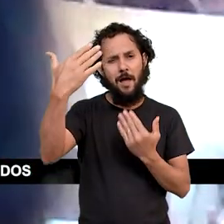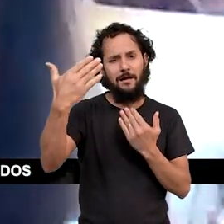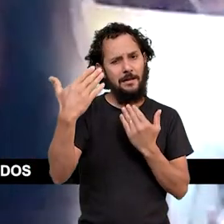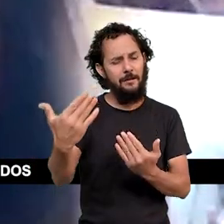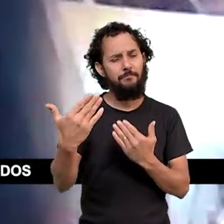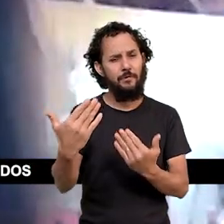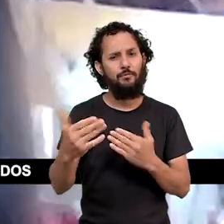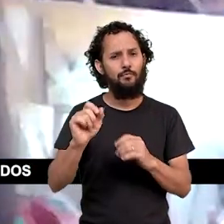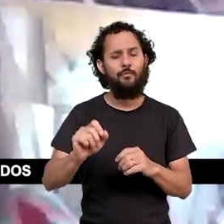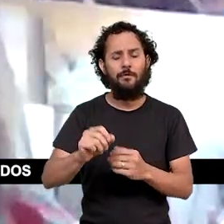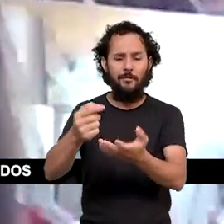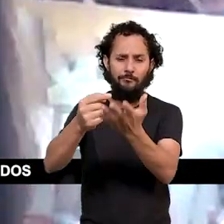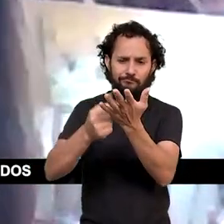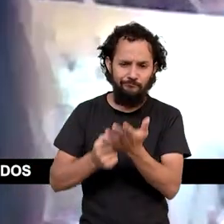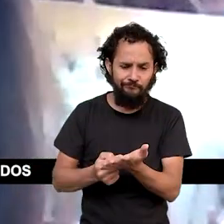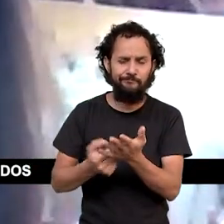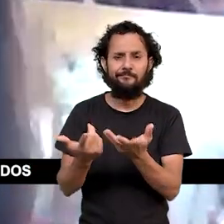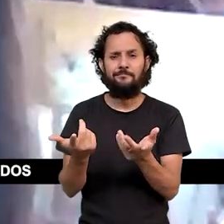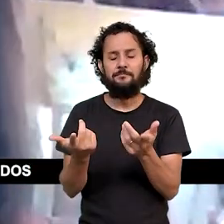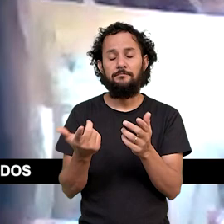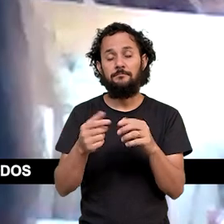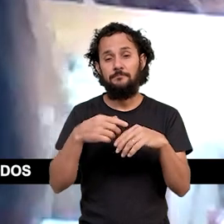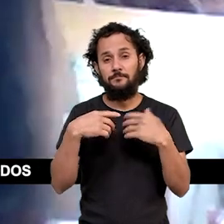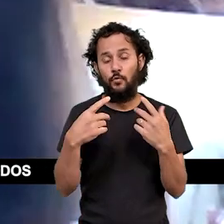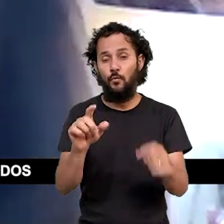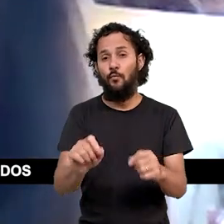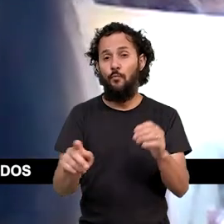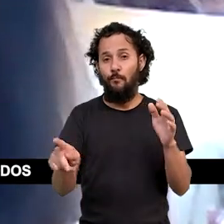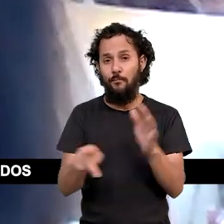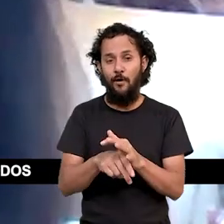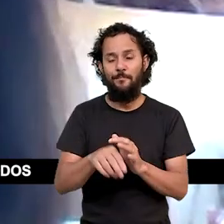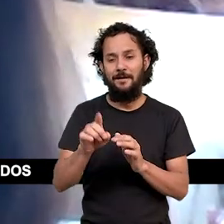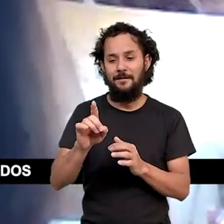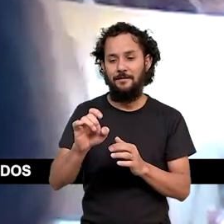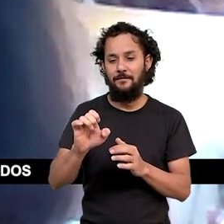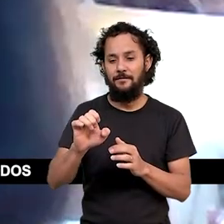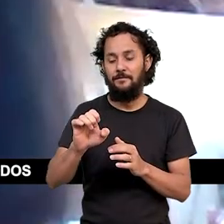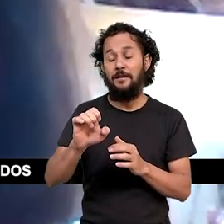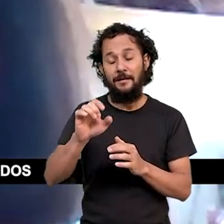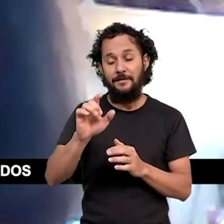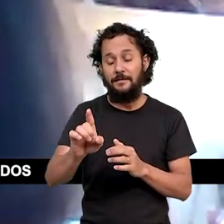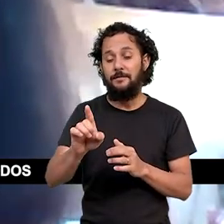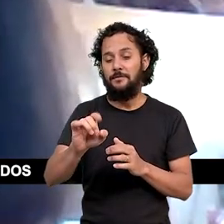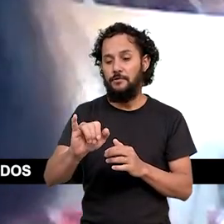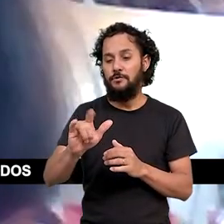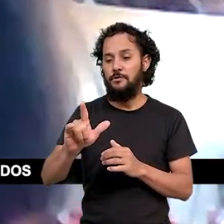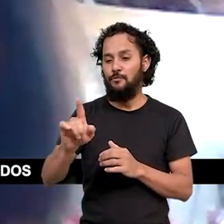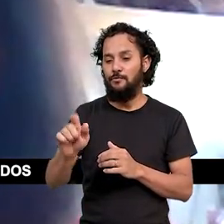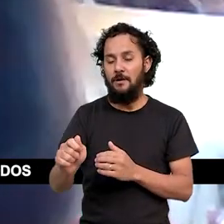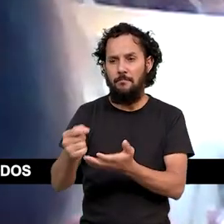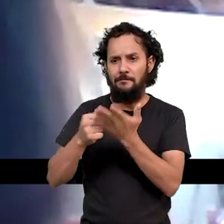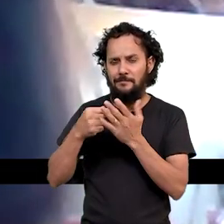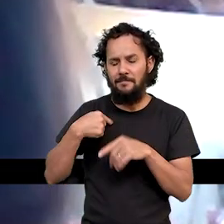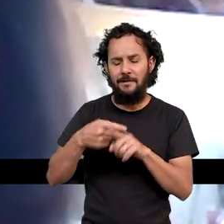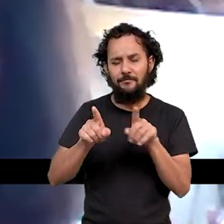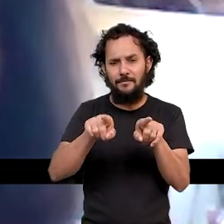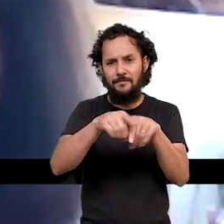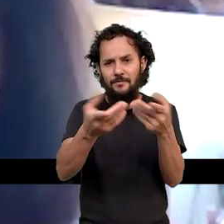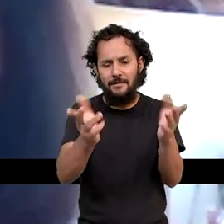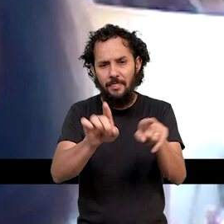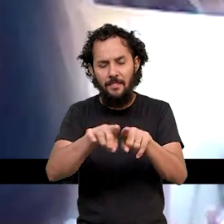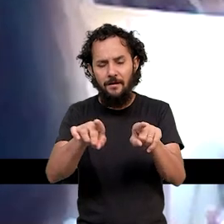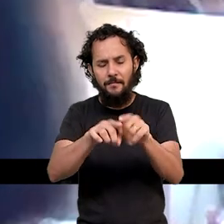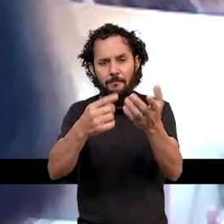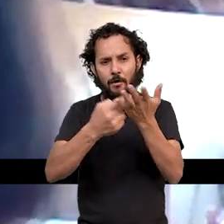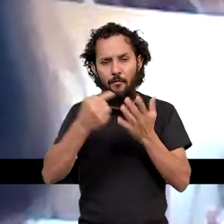agradeço ao convite inicialmente feito pela Dilza, mas com certeza um convite de todos vocês,